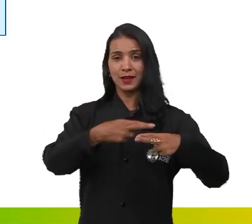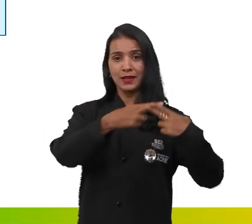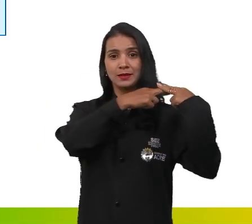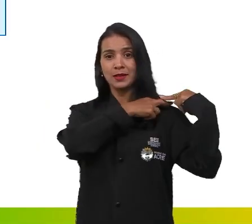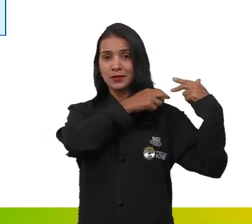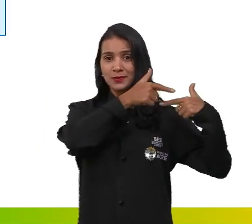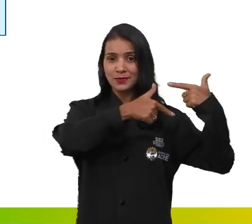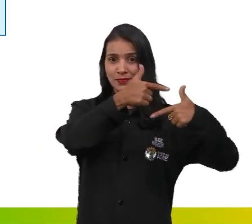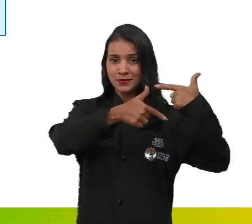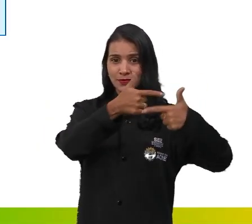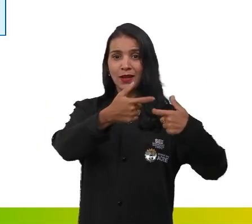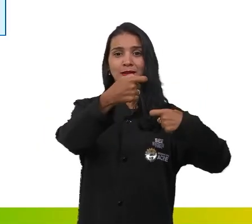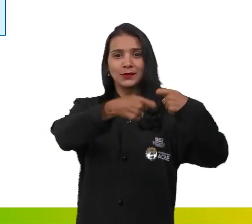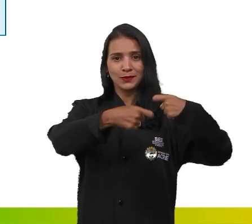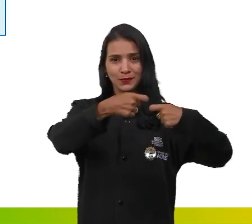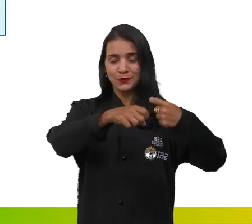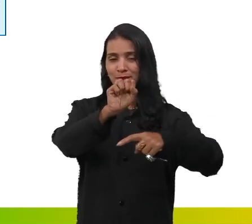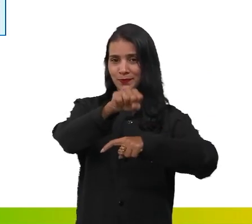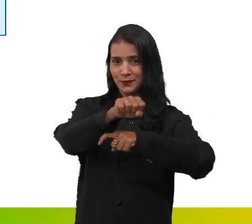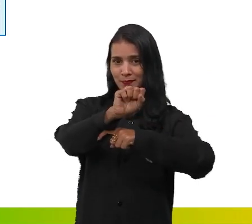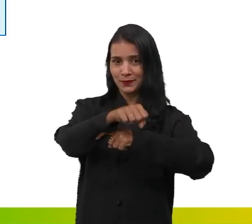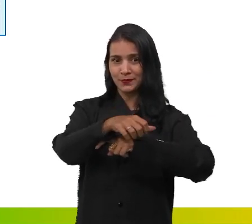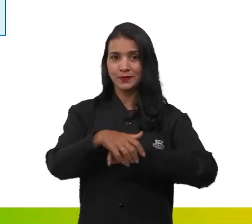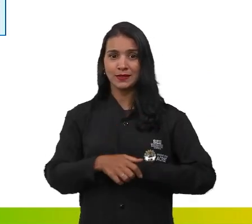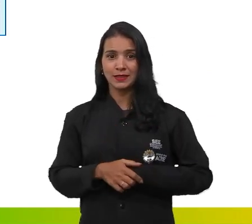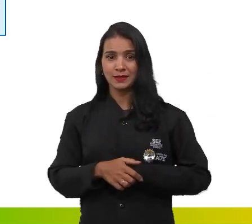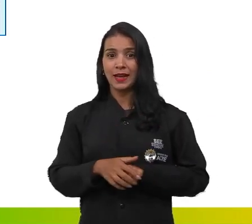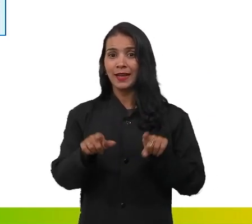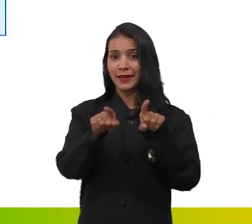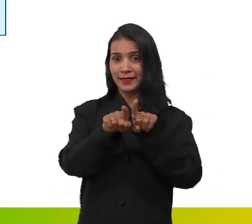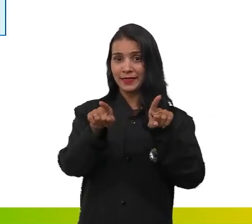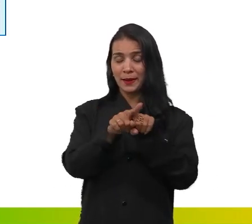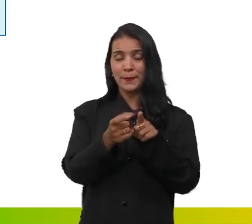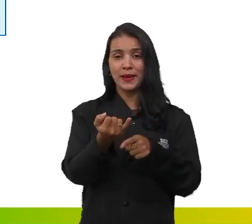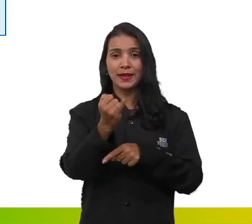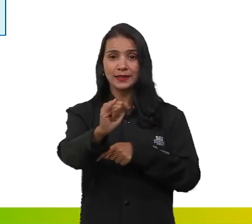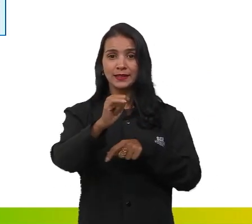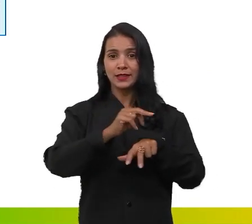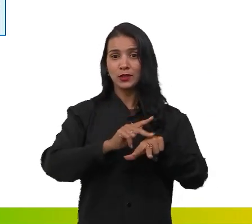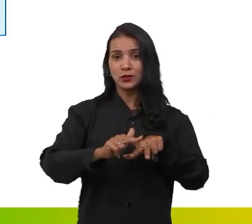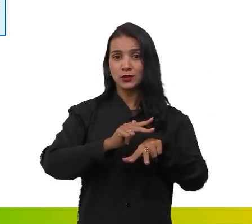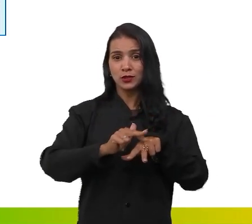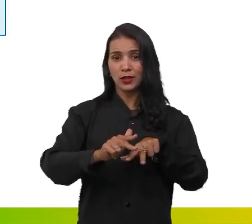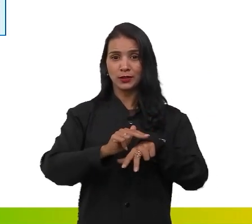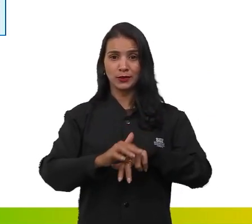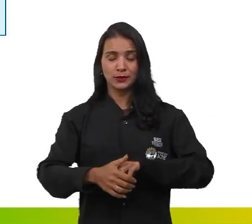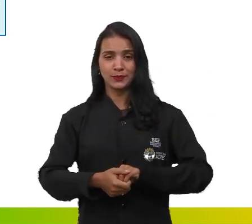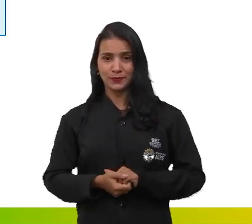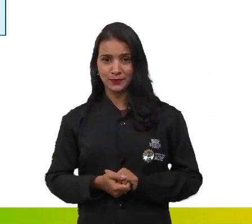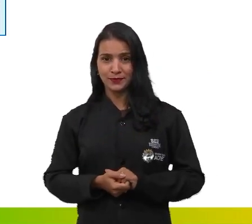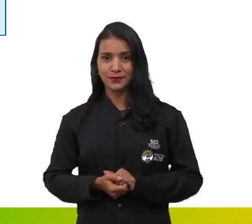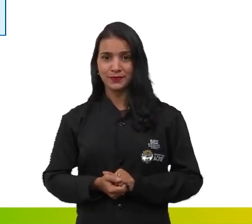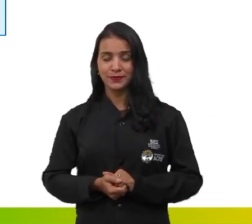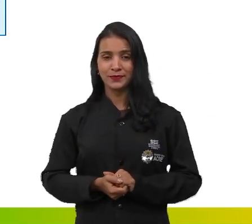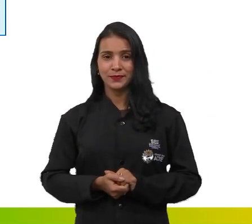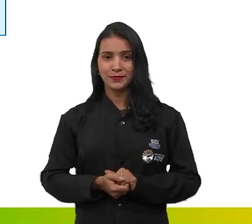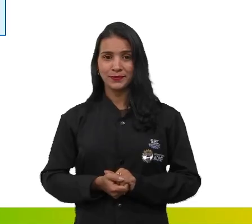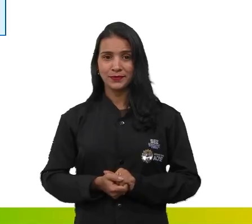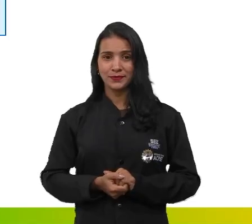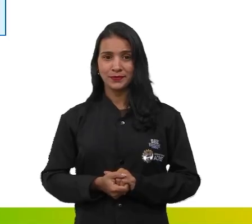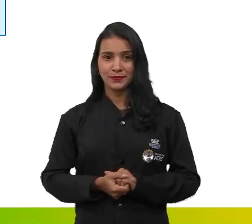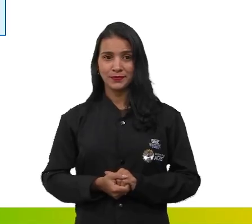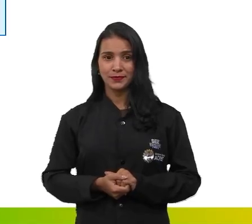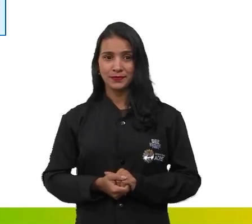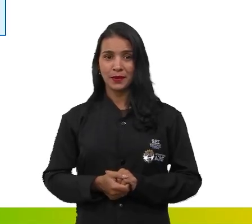herança ligada ao sexo, ou seja, só contém na mãe, tá? O X. Exemplo,